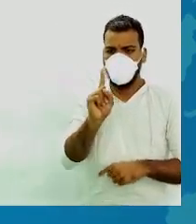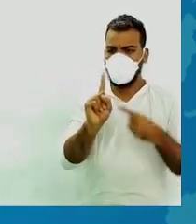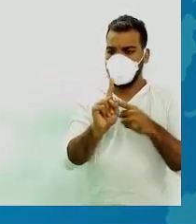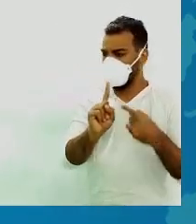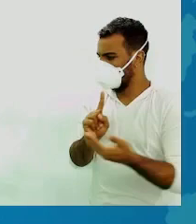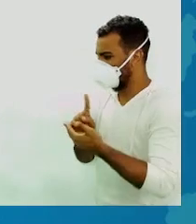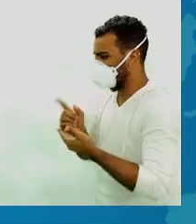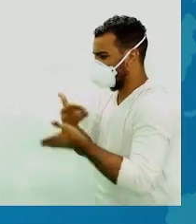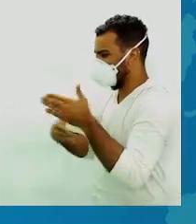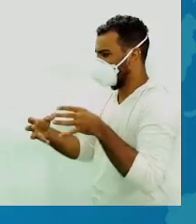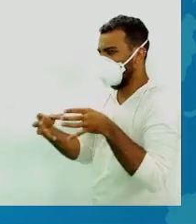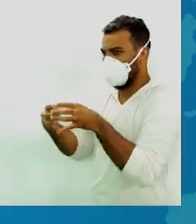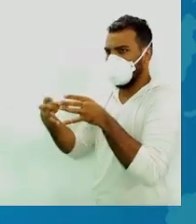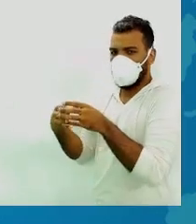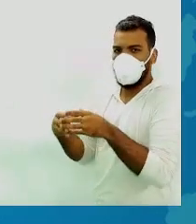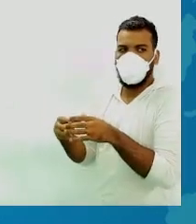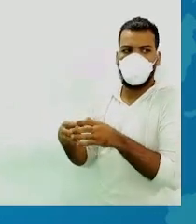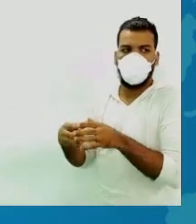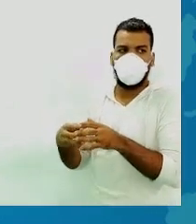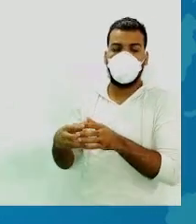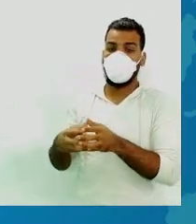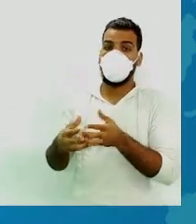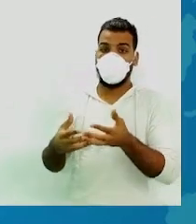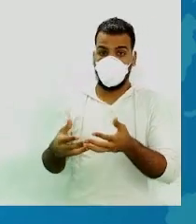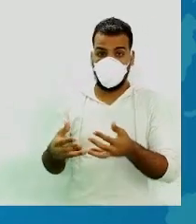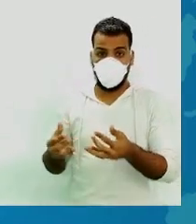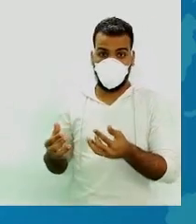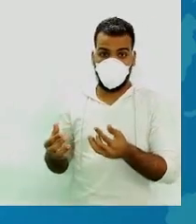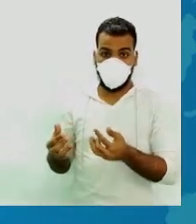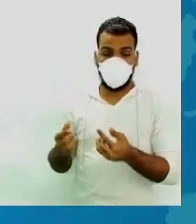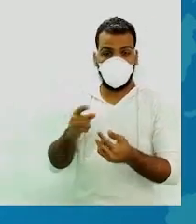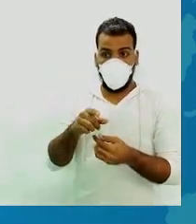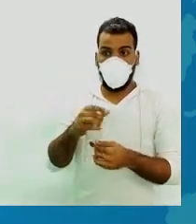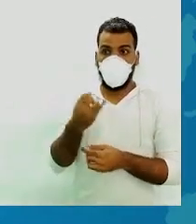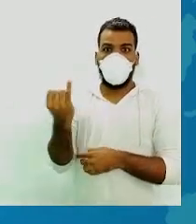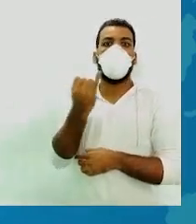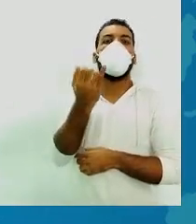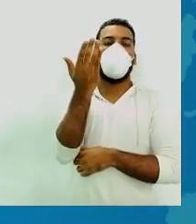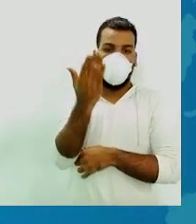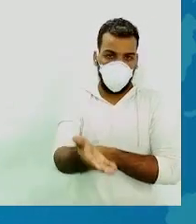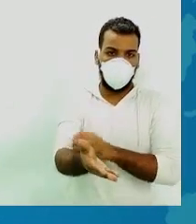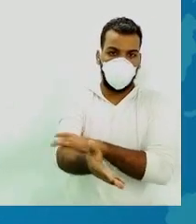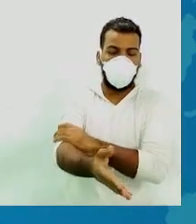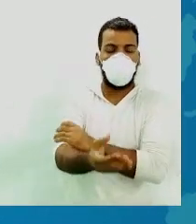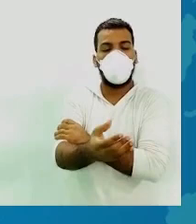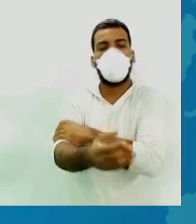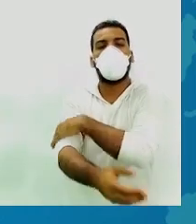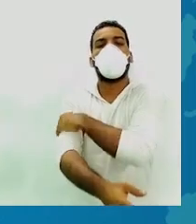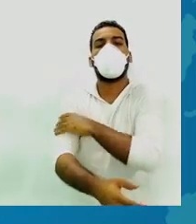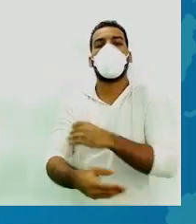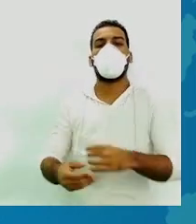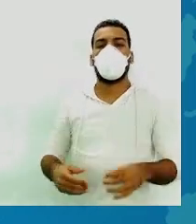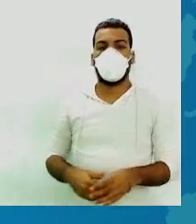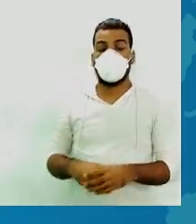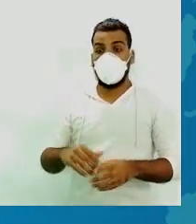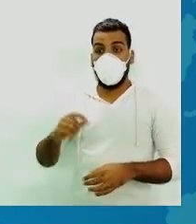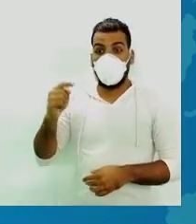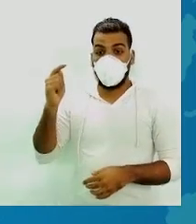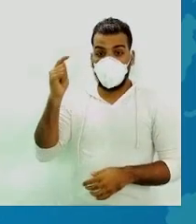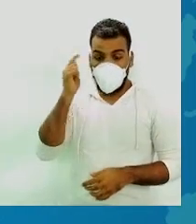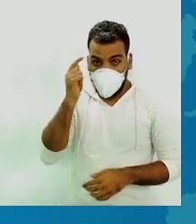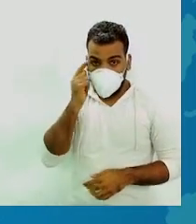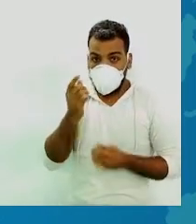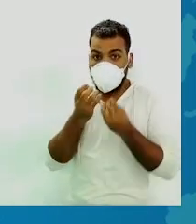para poder colocar aquilo que é o ideal, aquilo que é o essencial, aquele que pensa no